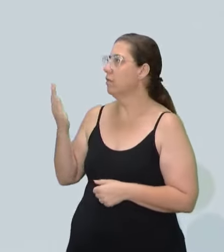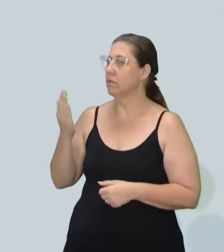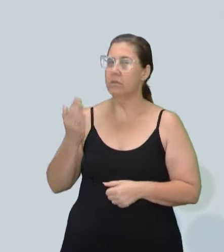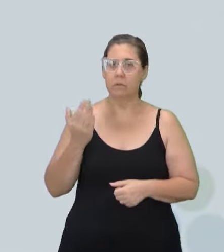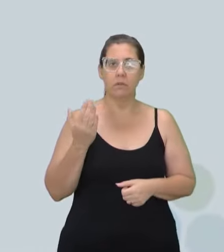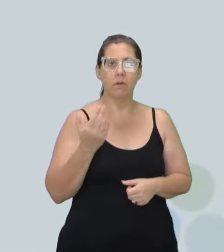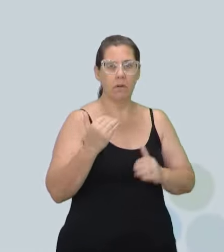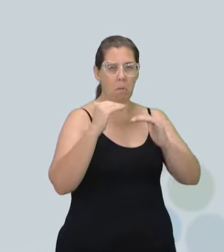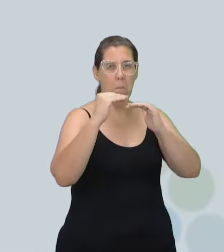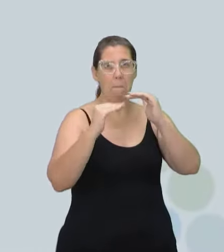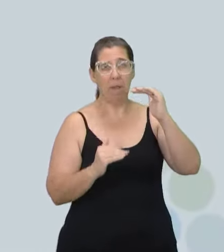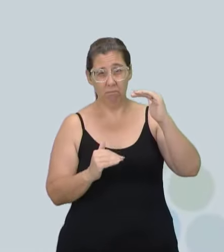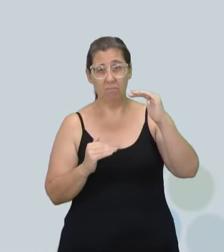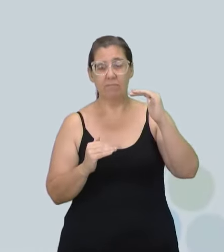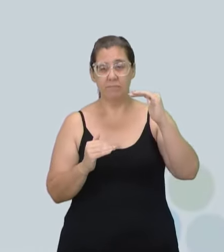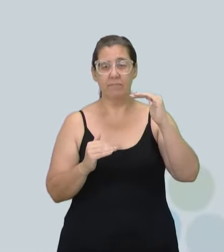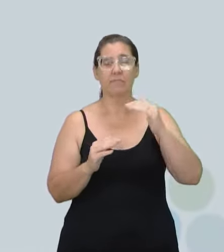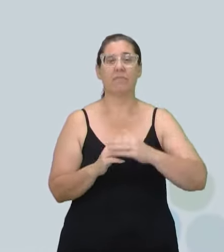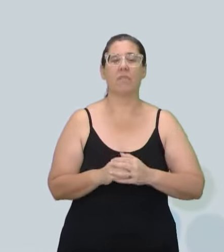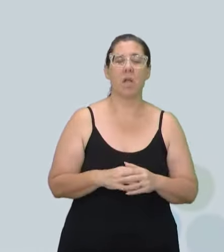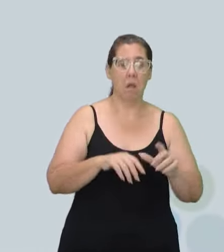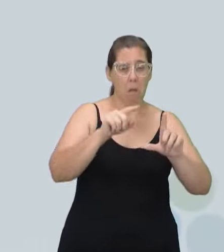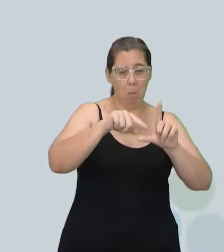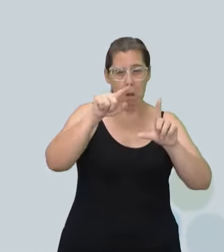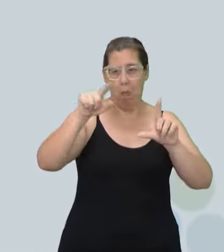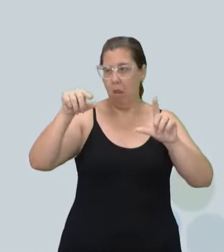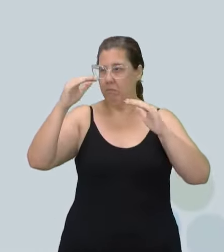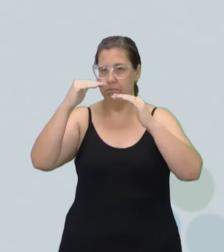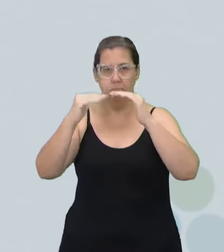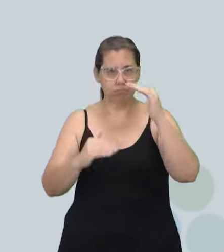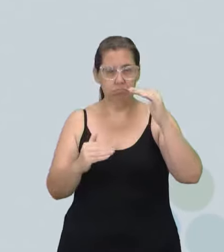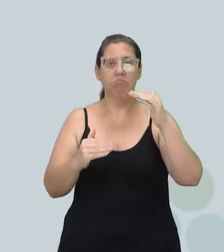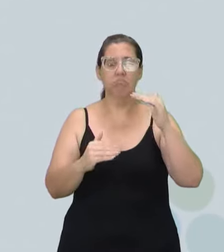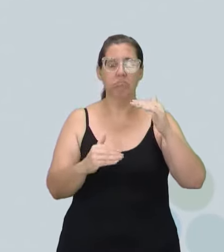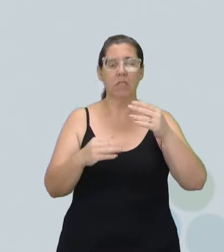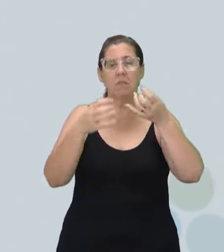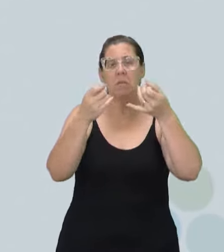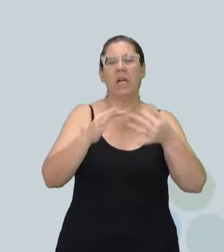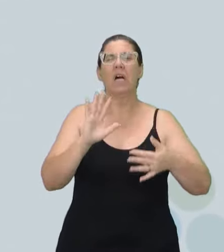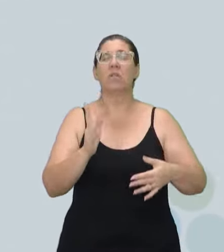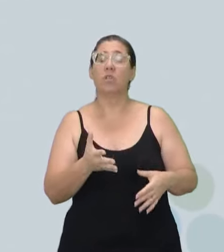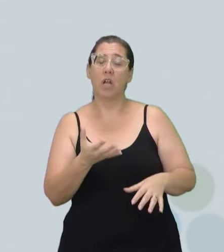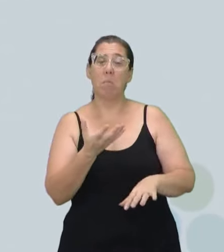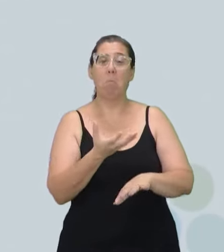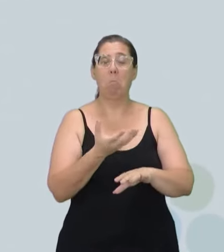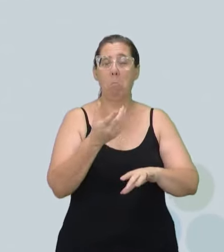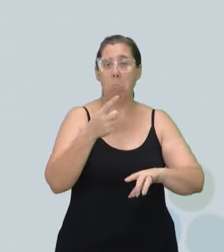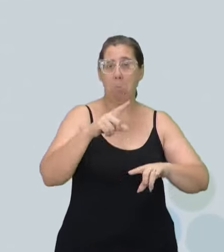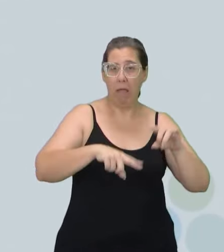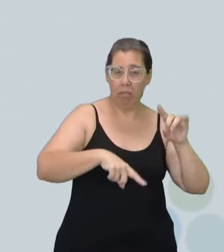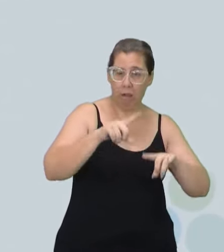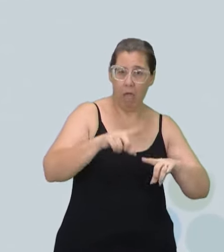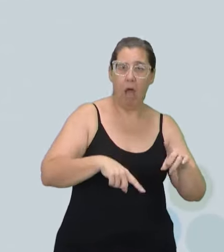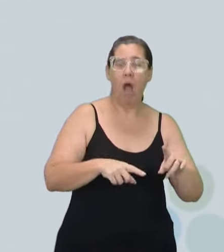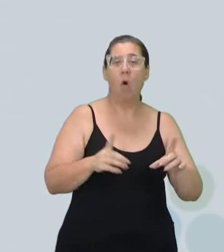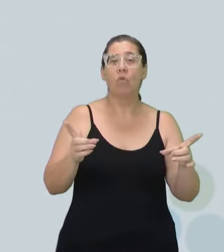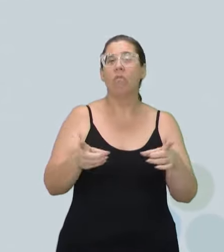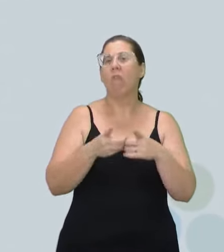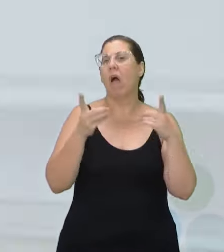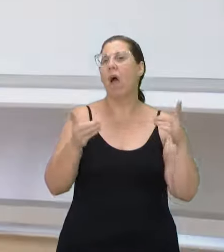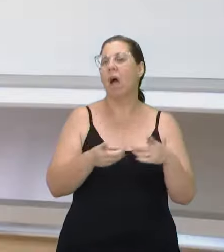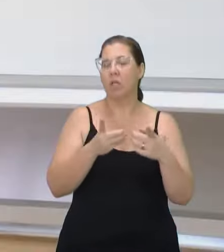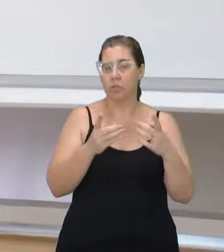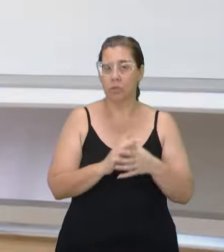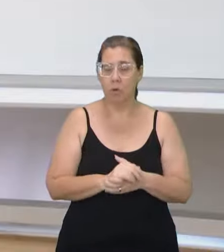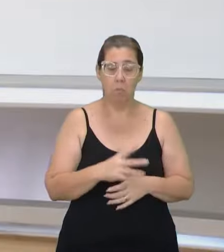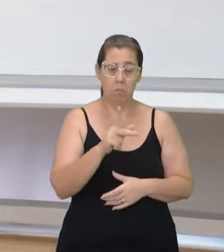desigualdade. Os índices comentados nos textos do material didático, bom, fazer um parênteses aqui, esse material didático ele é